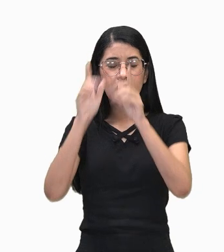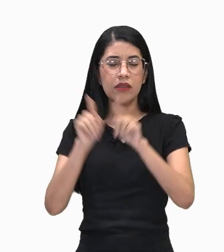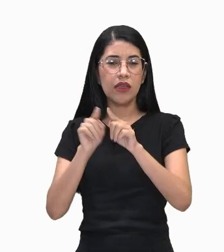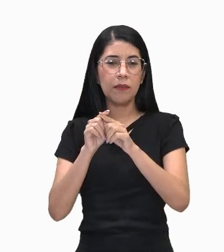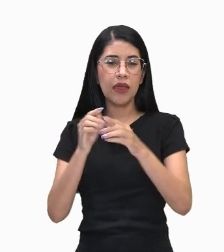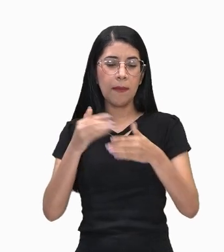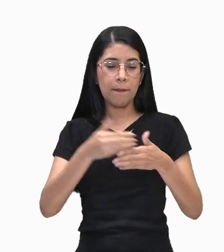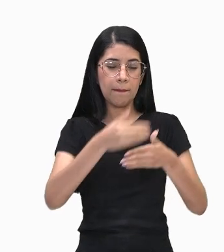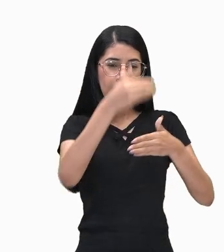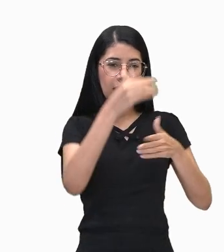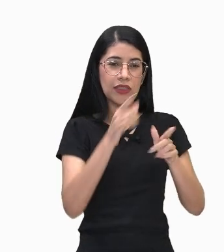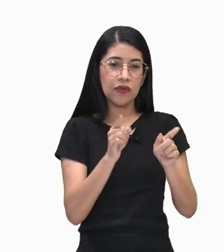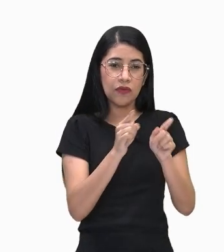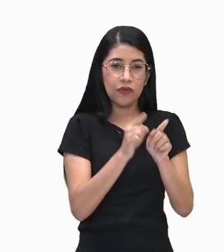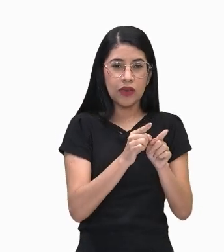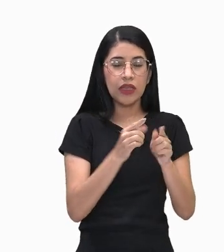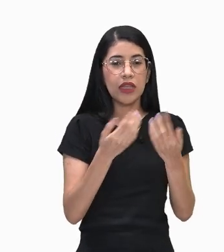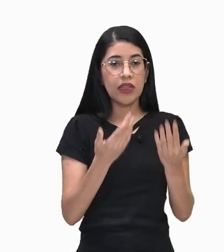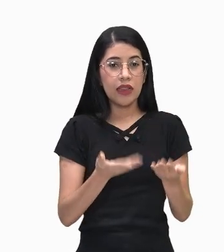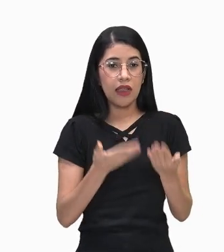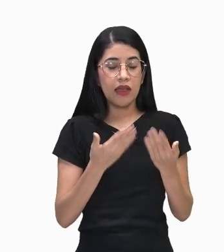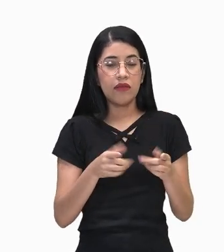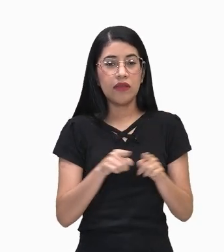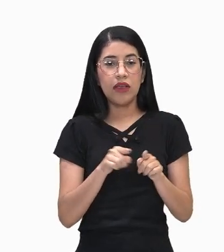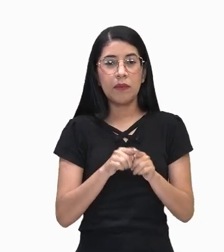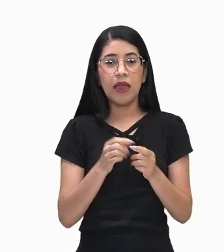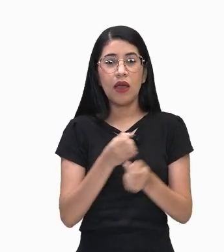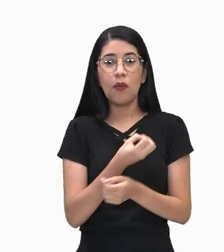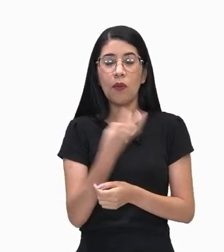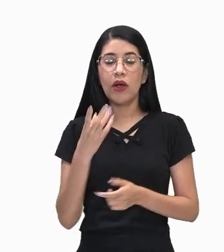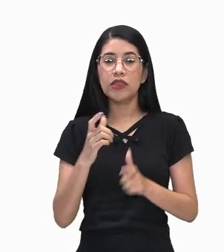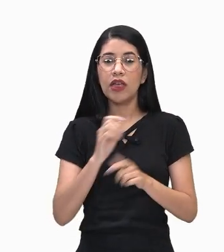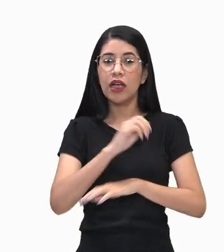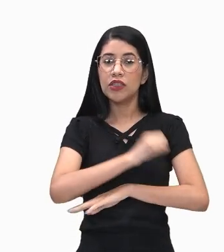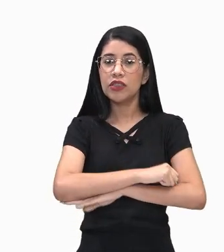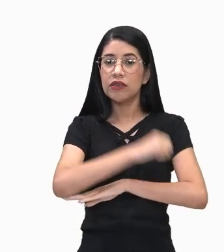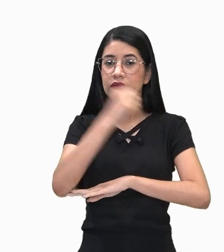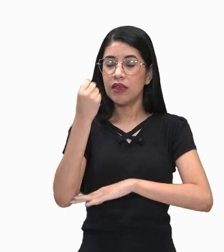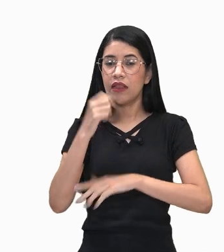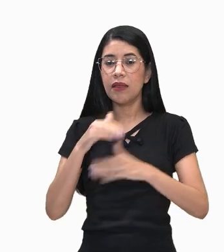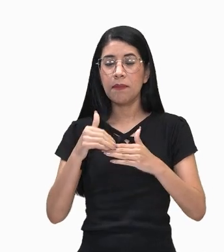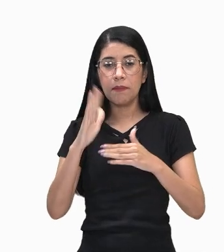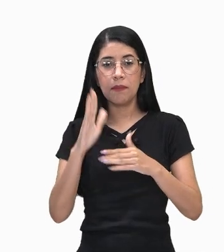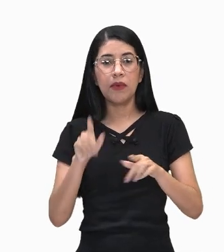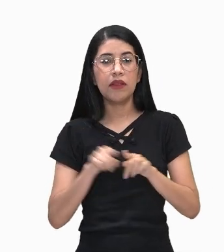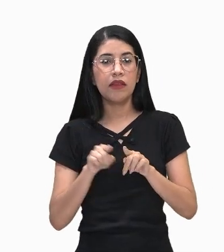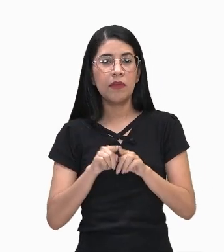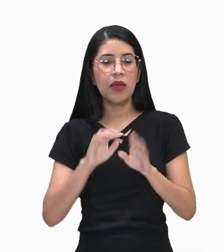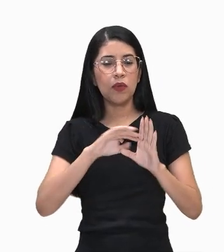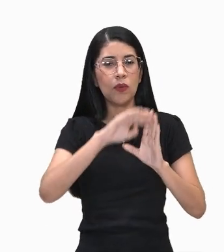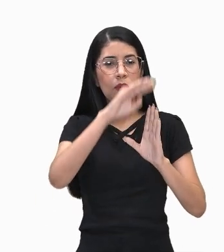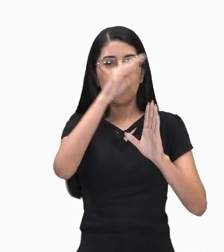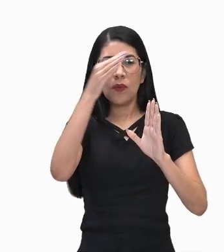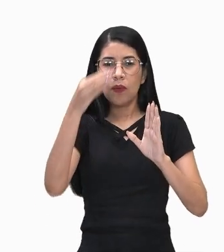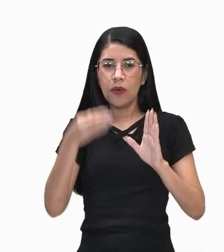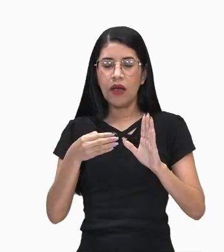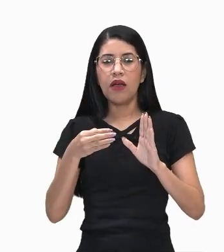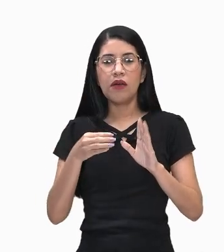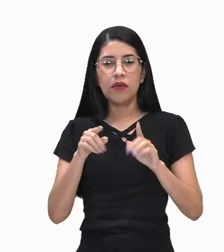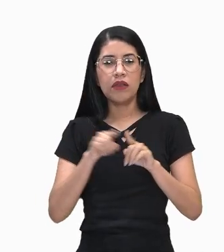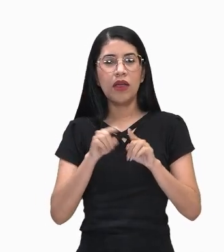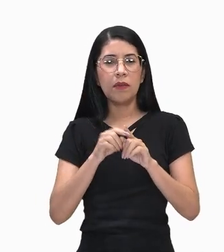e leves, maior número de janelas e portas, arcos ogivais, grande iluminação